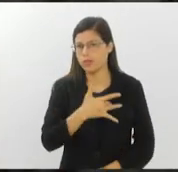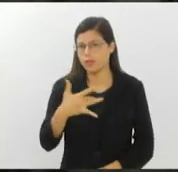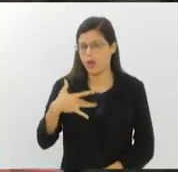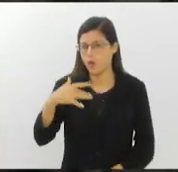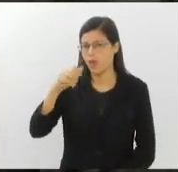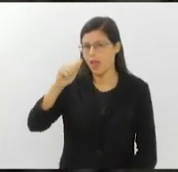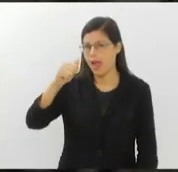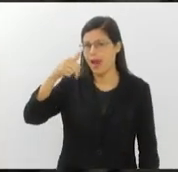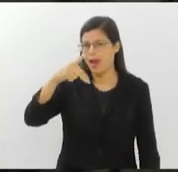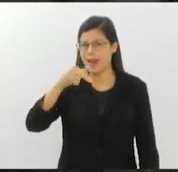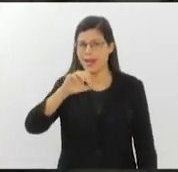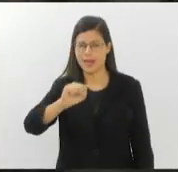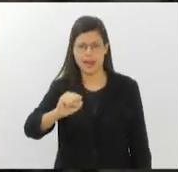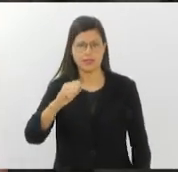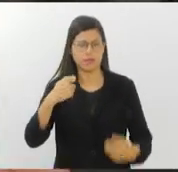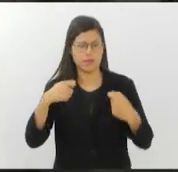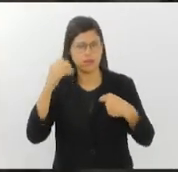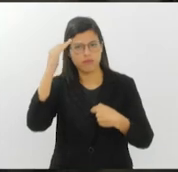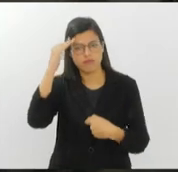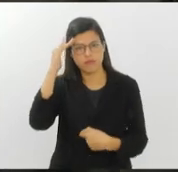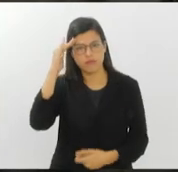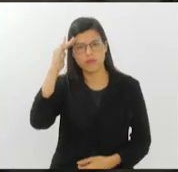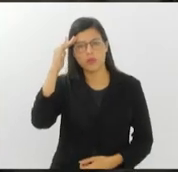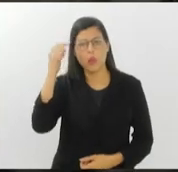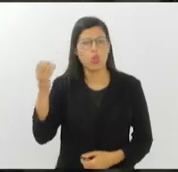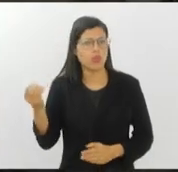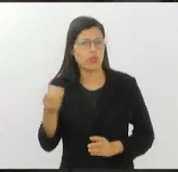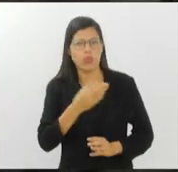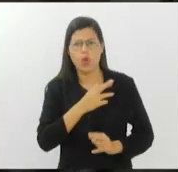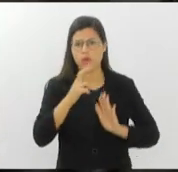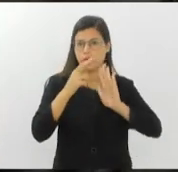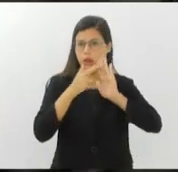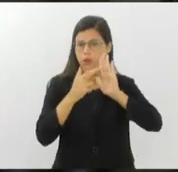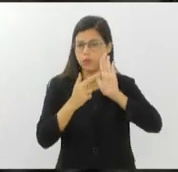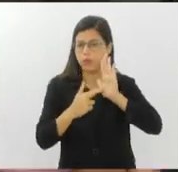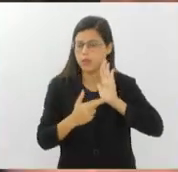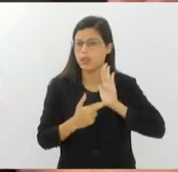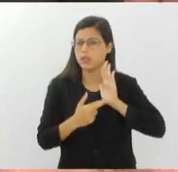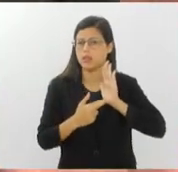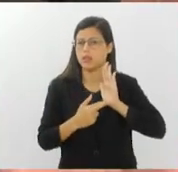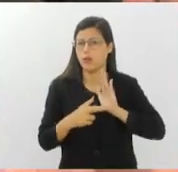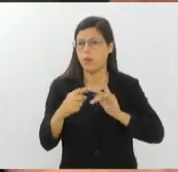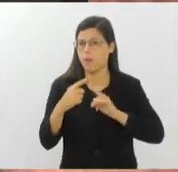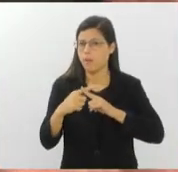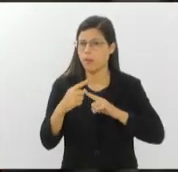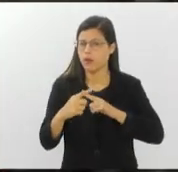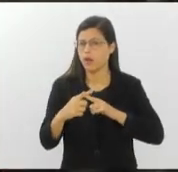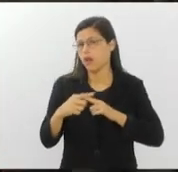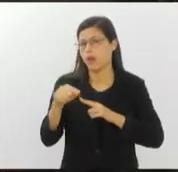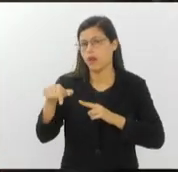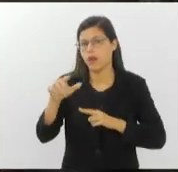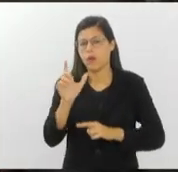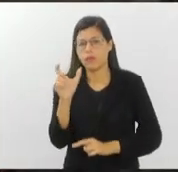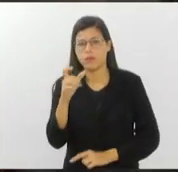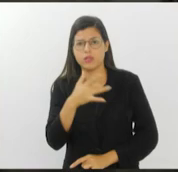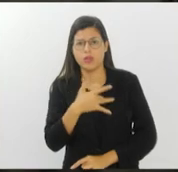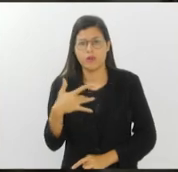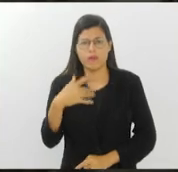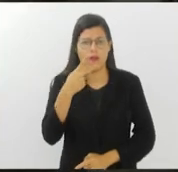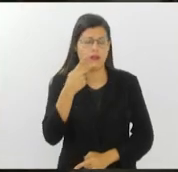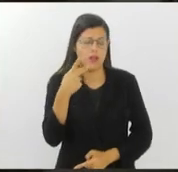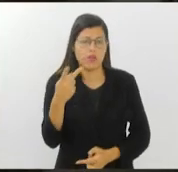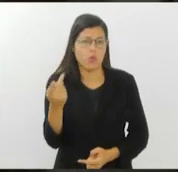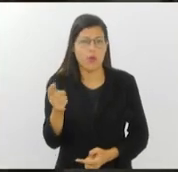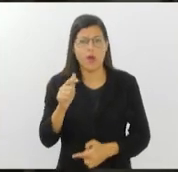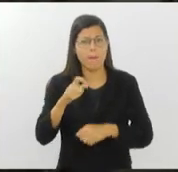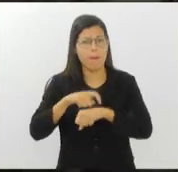também, precisa entender que há de se fazer uma nova regulamentação, porque o que eles estão dizendo é isso, olha, nós temos um novo cenário. Tudo bem, se